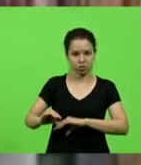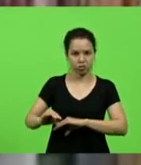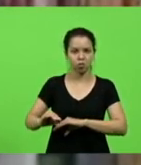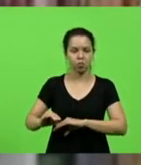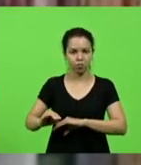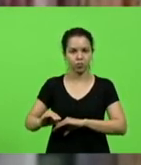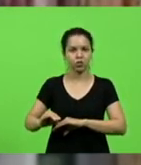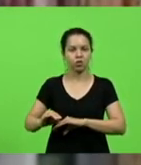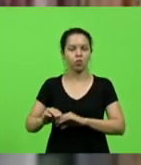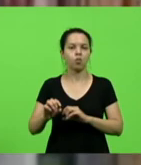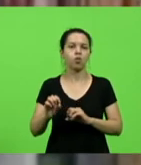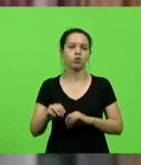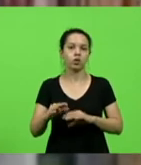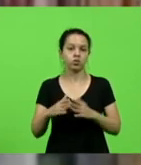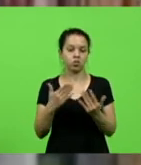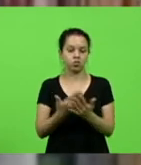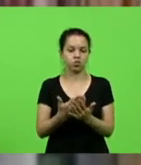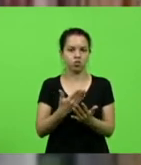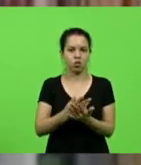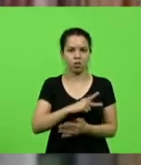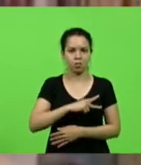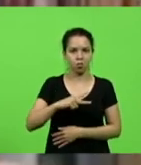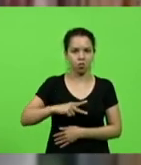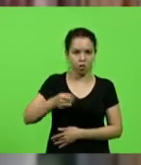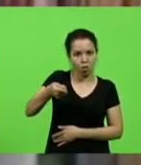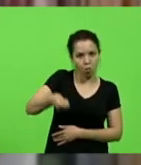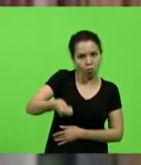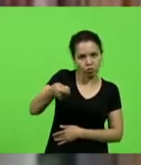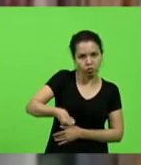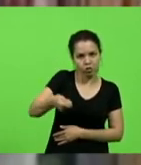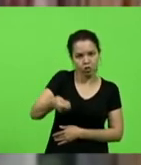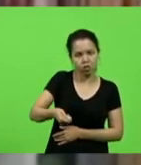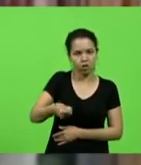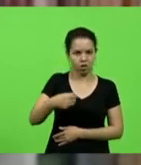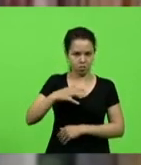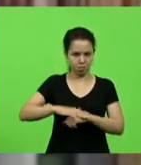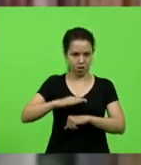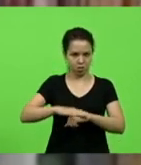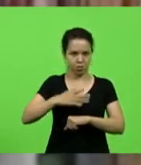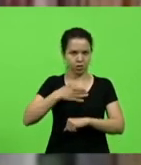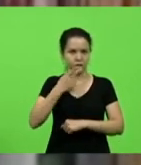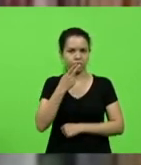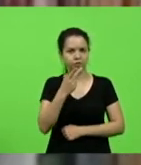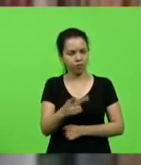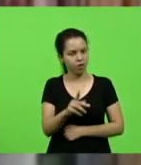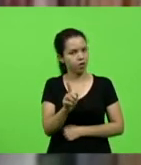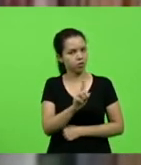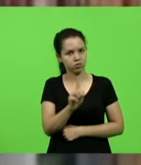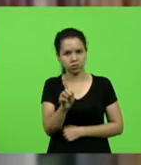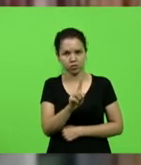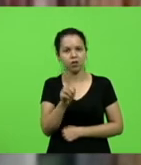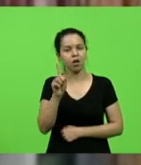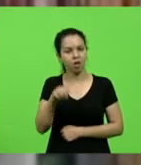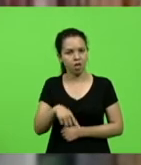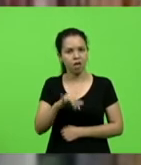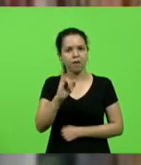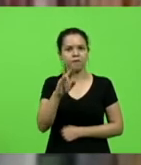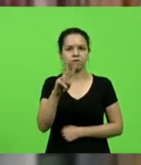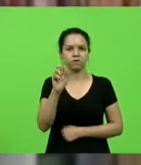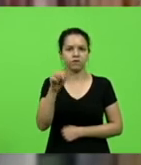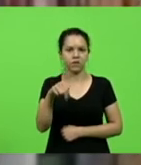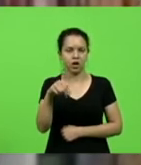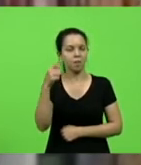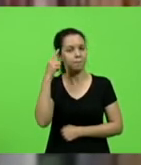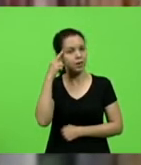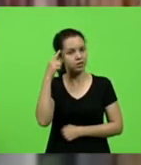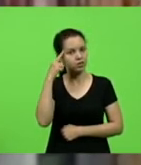com escola pública compulsória. Quem diz isso não sou eu, e aliás não é nem um conservador, é o Ivan Illich, que é um pensador progressista de